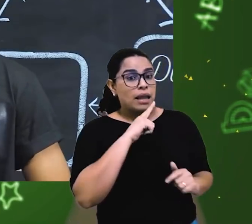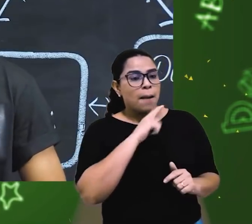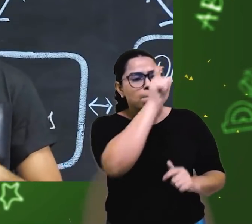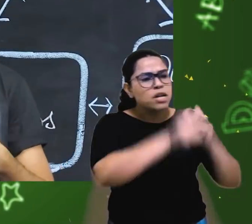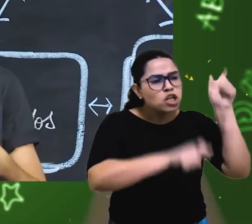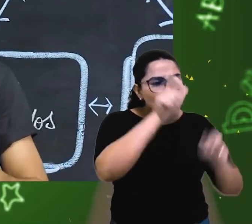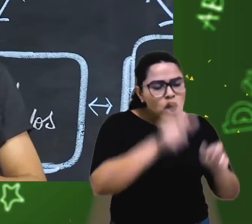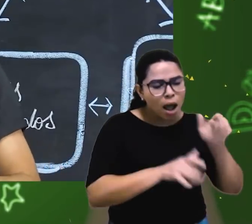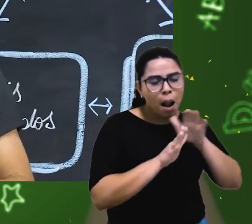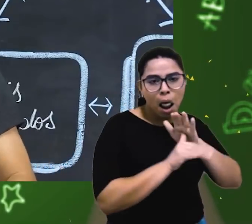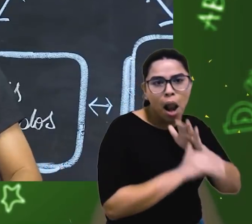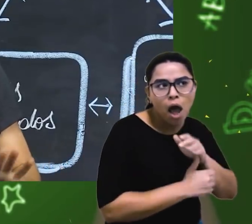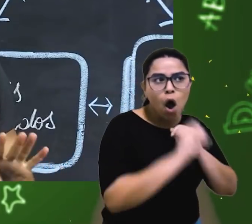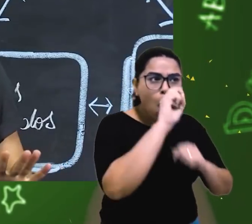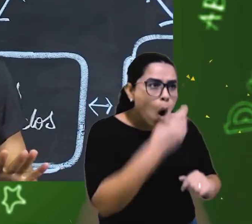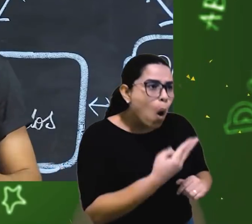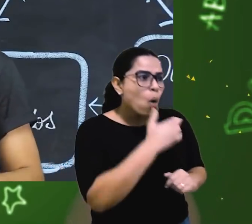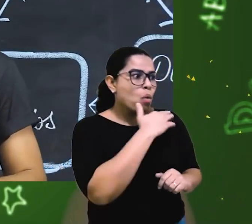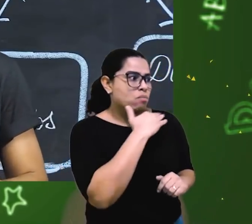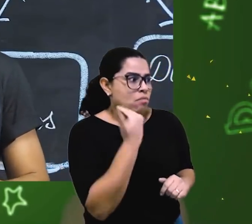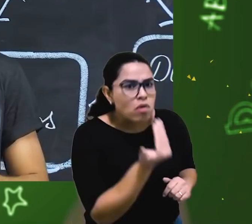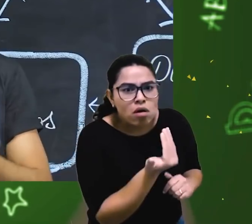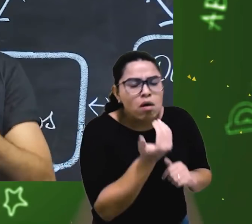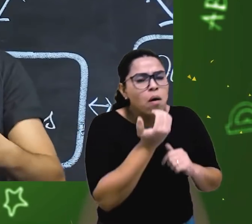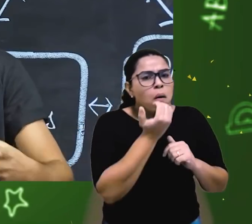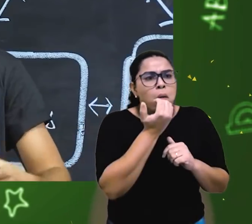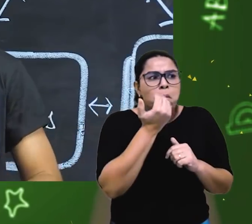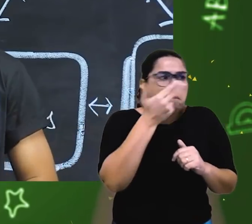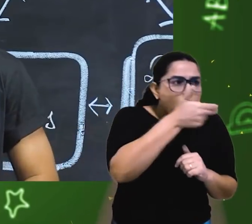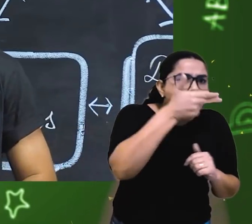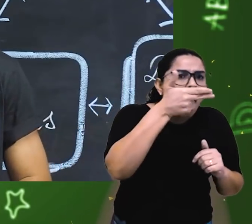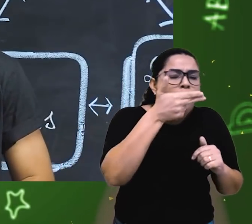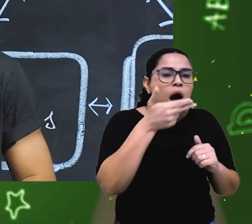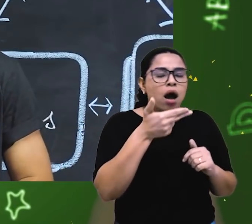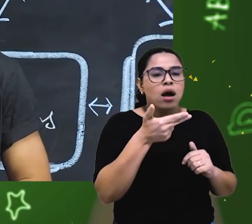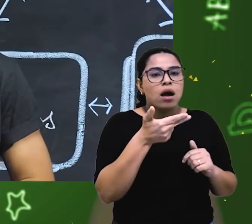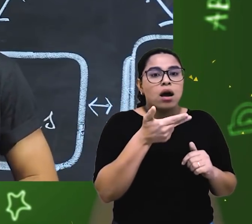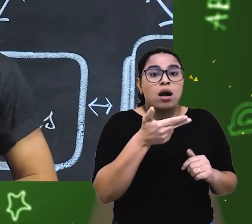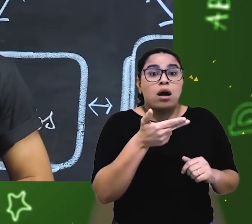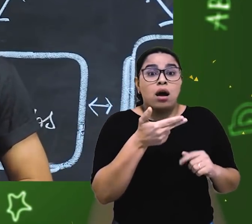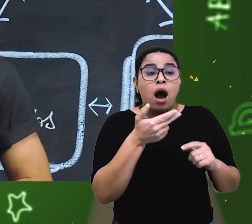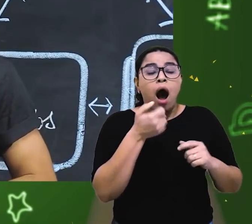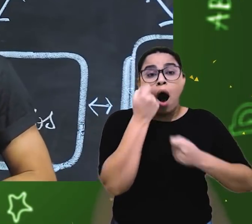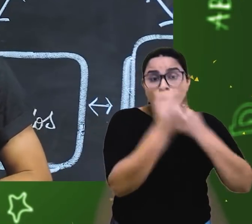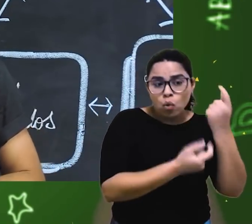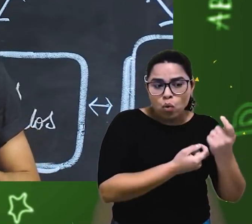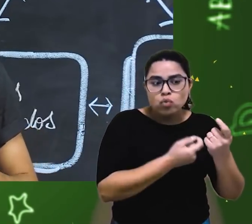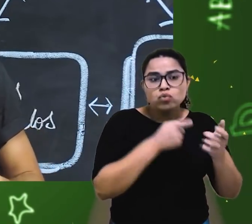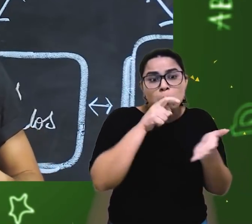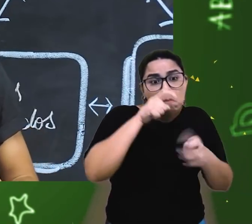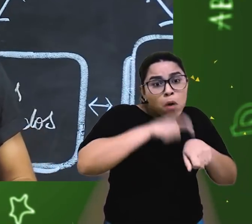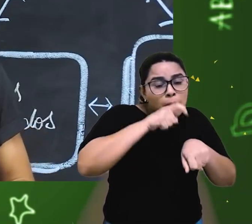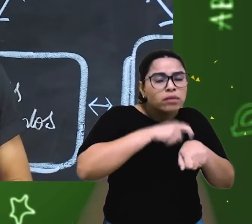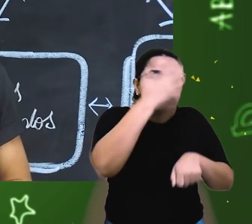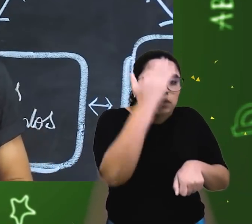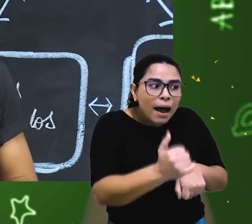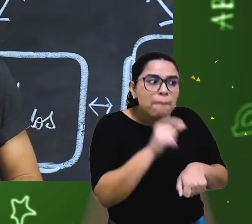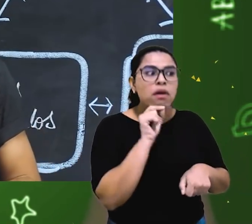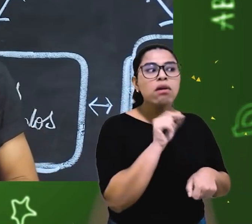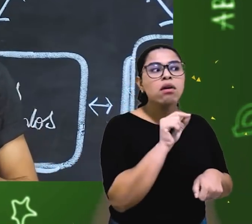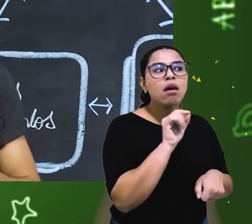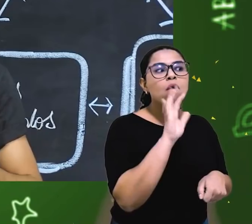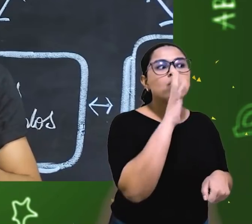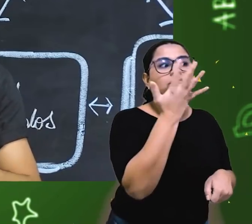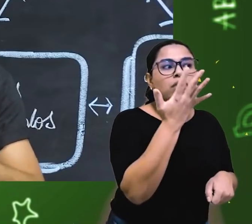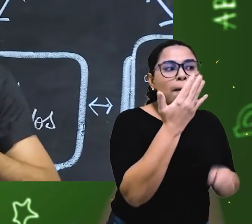crime, e muitas vezes a gente já tem o indicativo de quem é esse bandido, de quem é esse criminoso, ou muitas vezes o papel dessa narrativa de